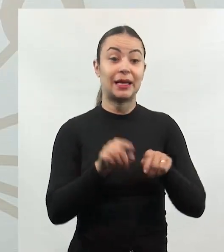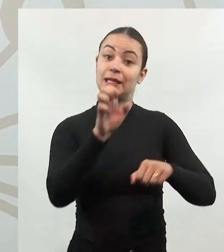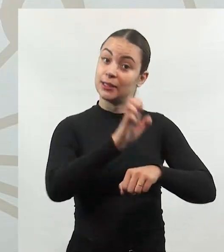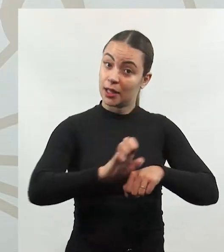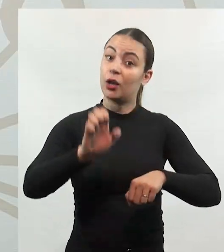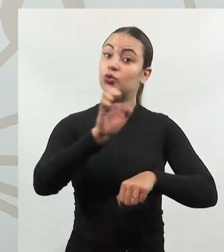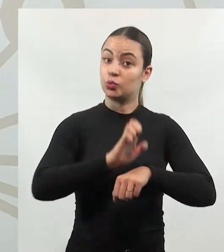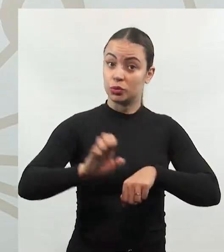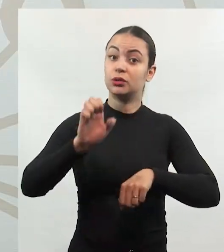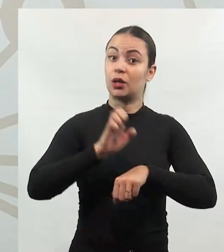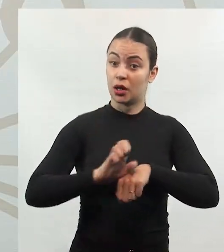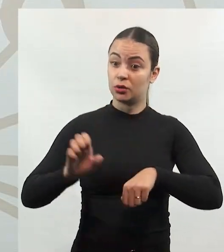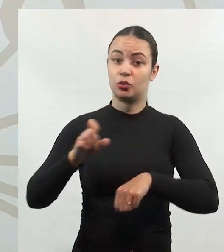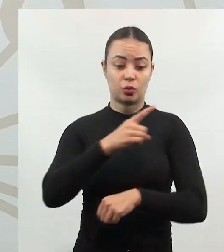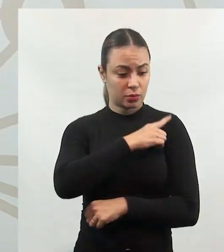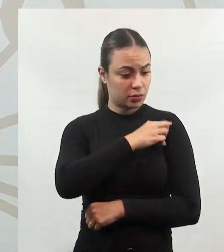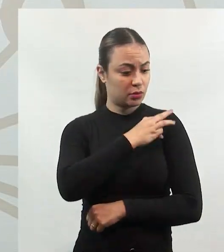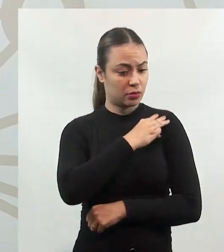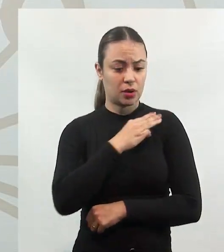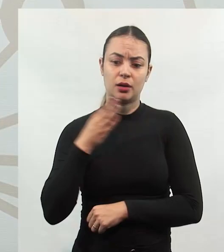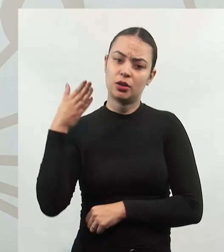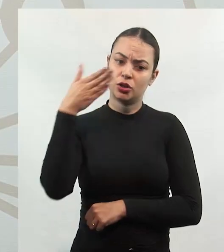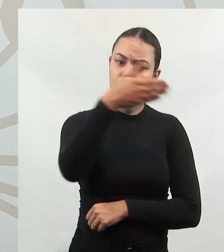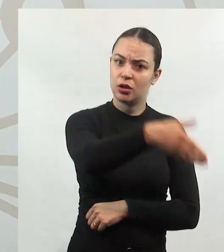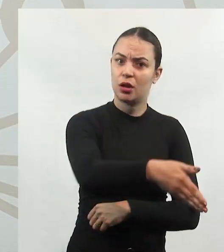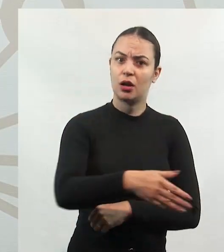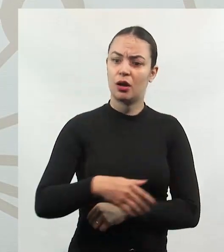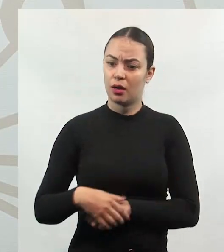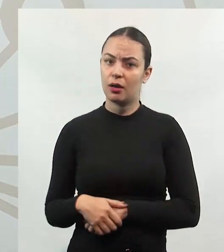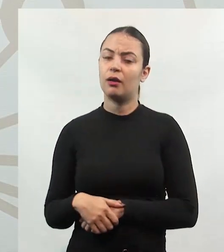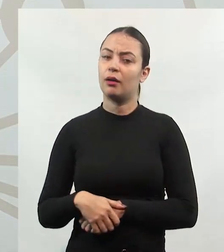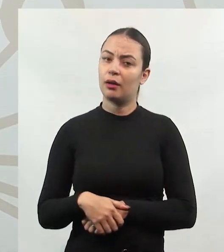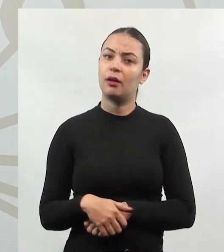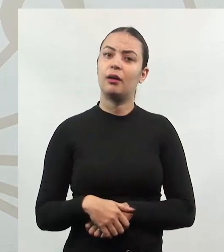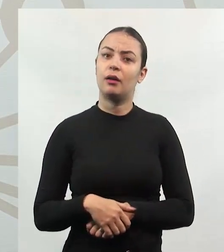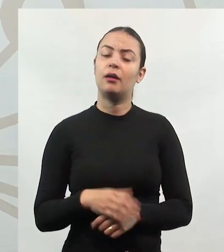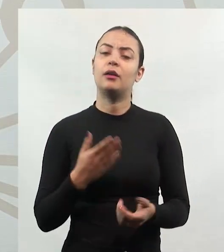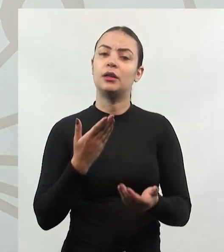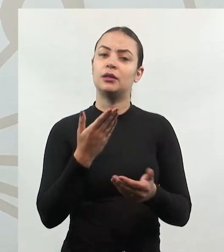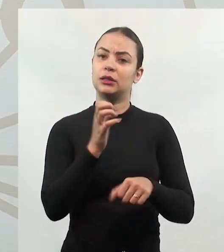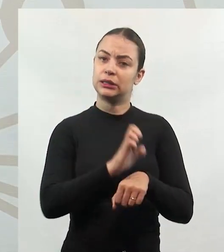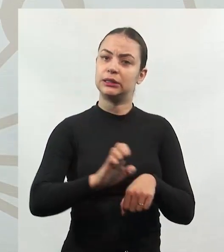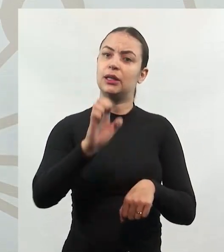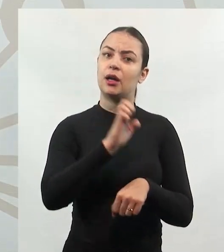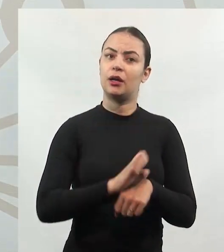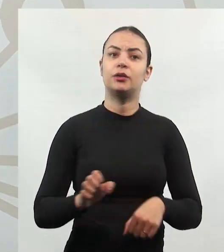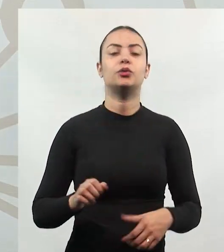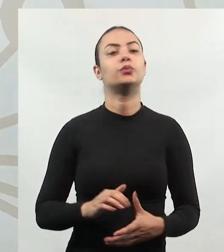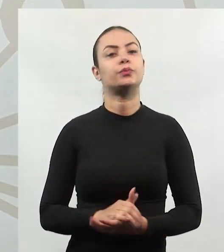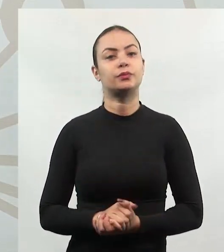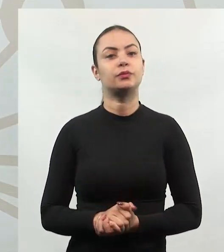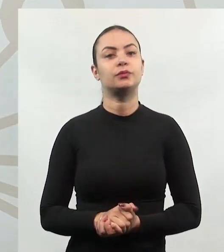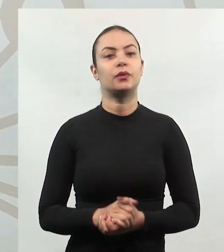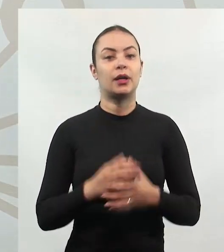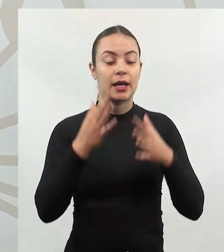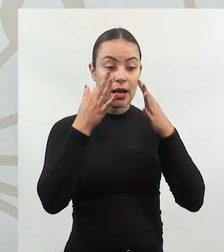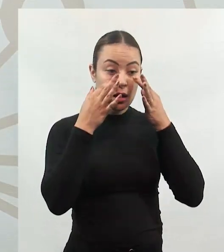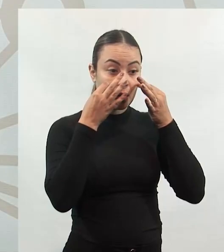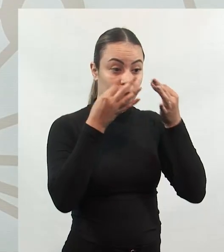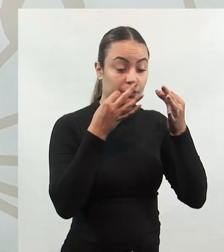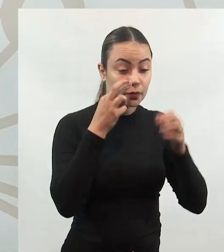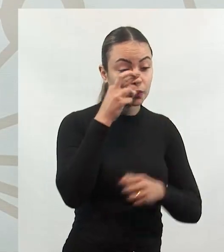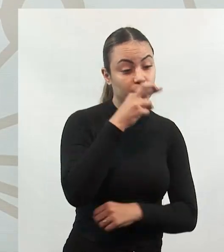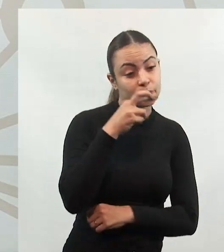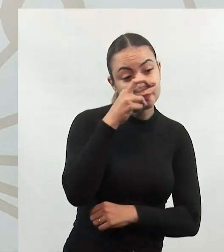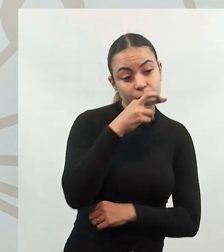só uma teoria, era prática mesmo ali, e a observação era tão importante quanto, porque para a gente não